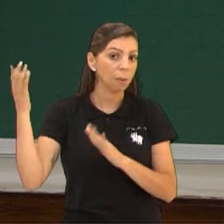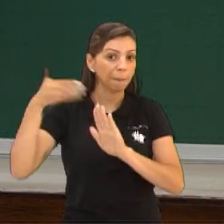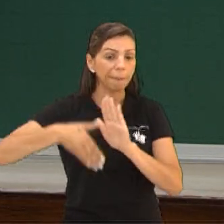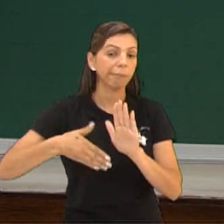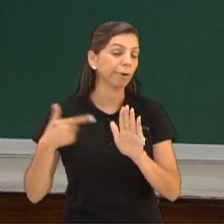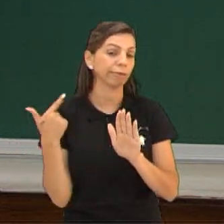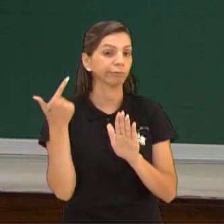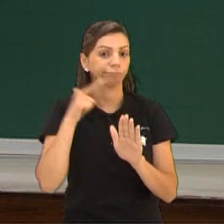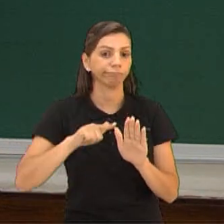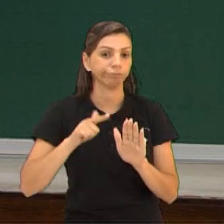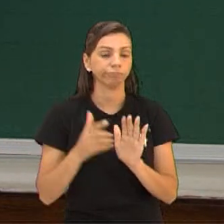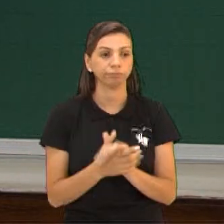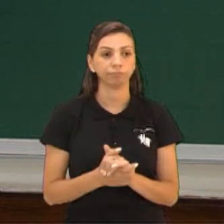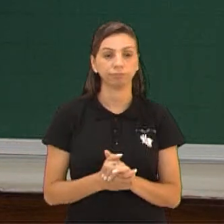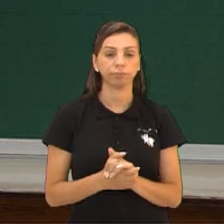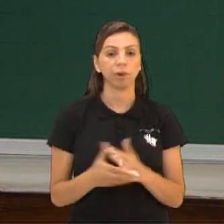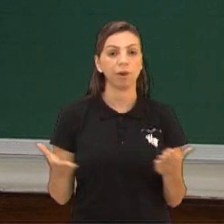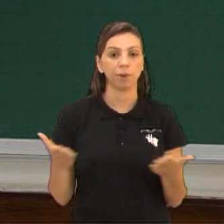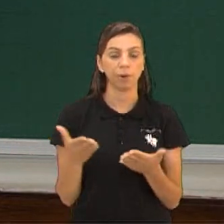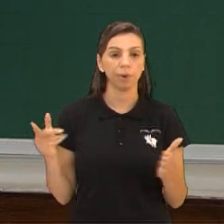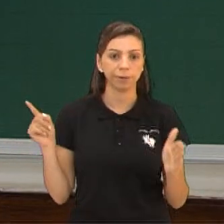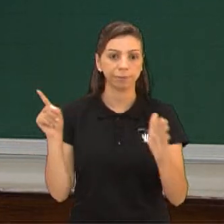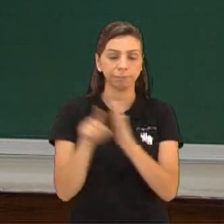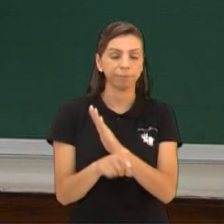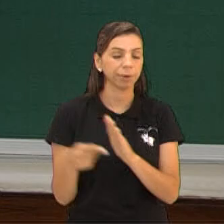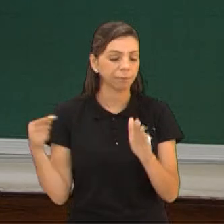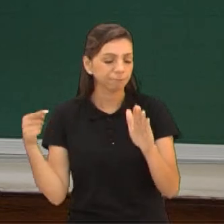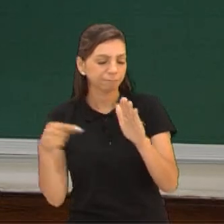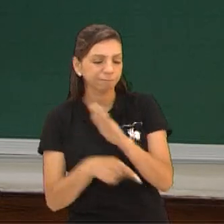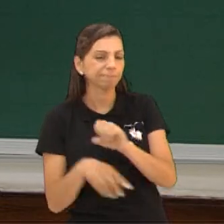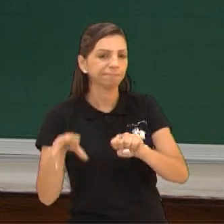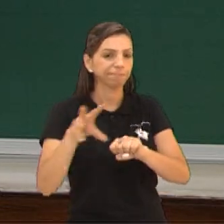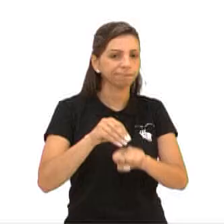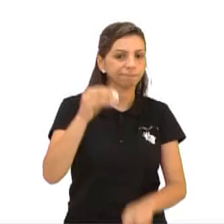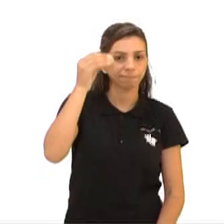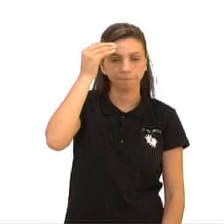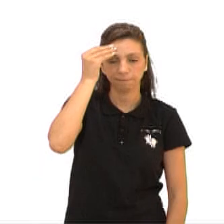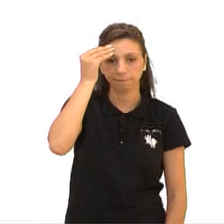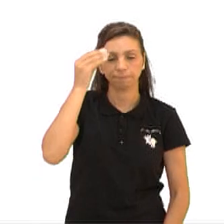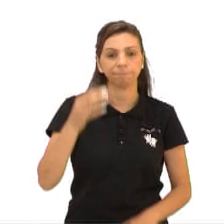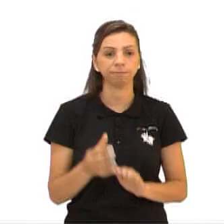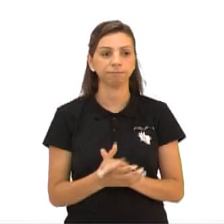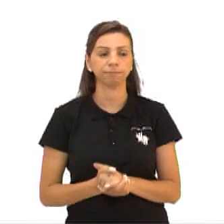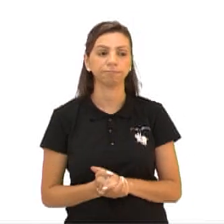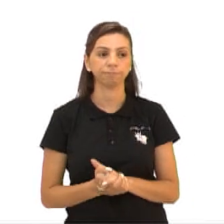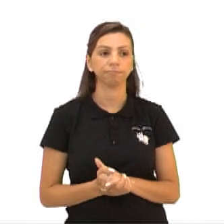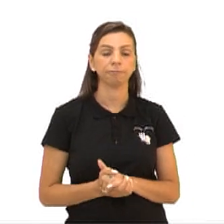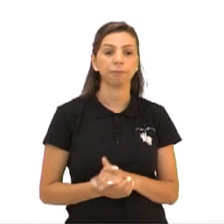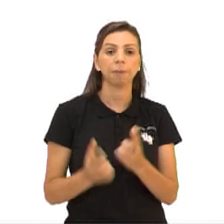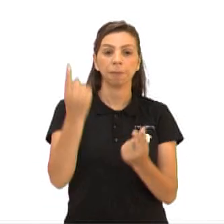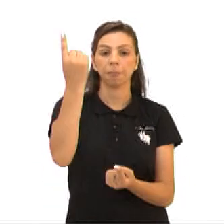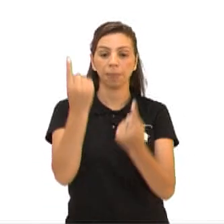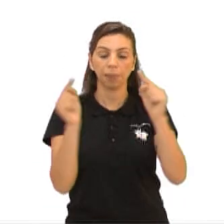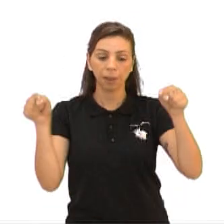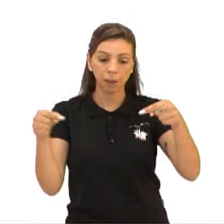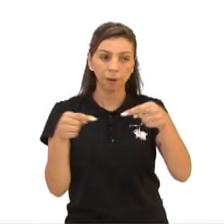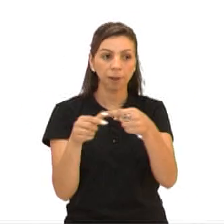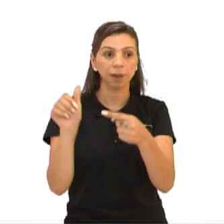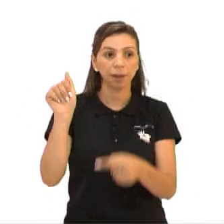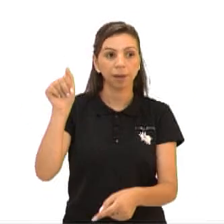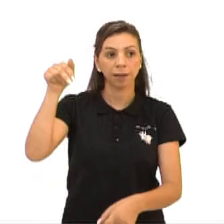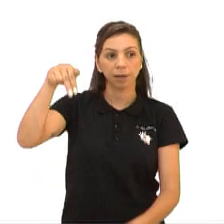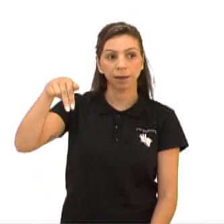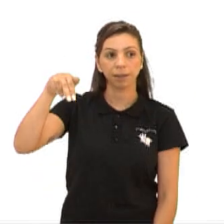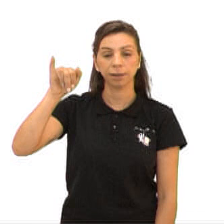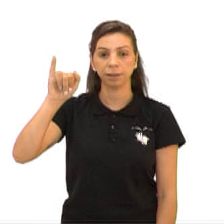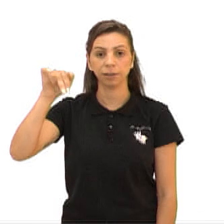sim, vamos à questão aqui colocada para a gente aprofundar esse conceito de antinomia. Qual dessas é uma